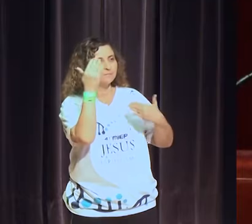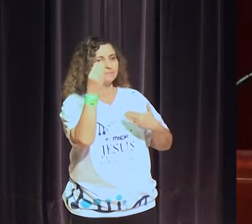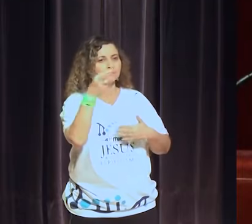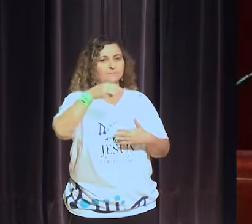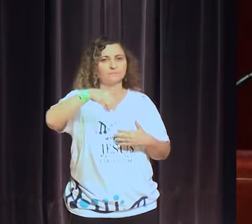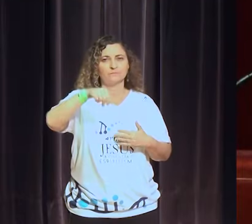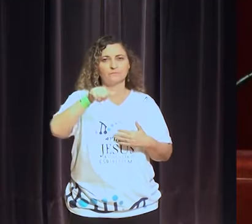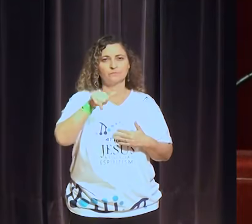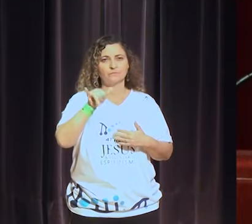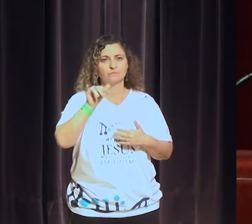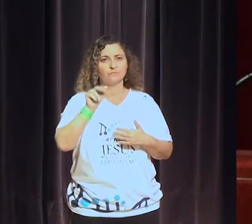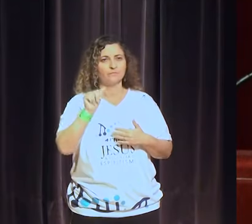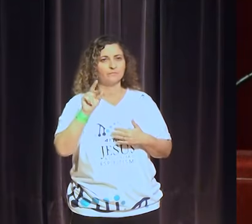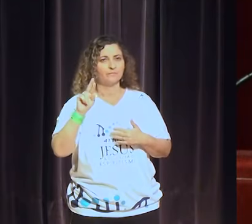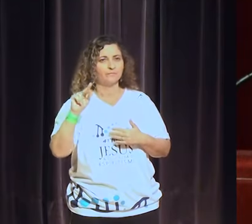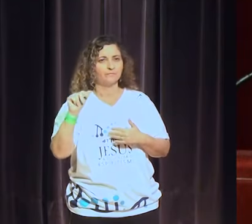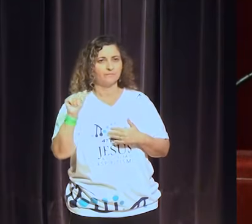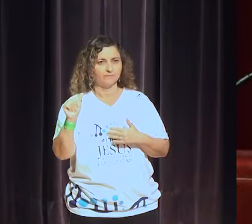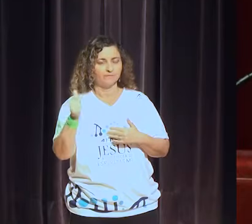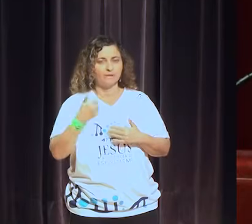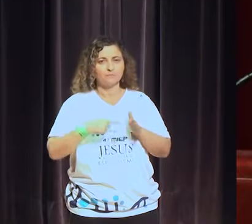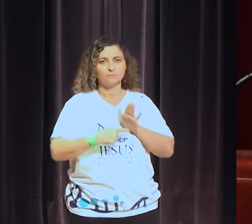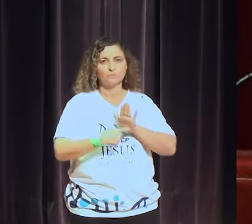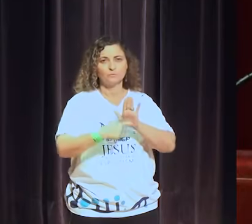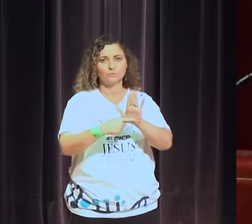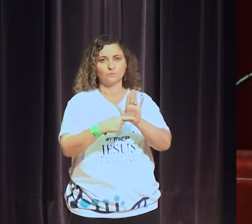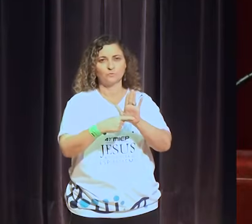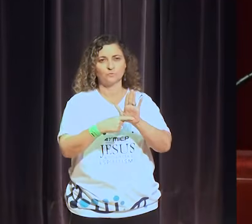que fez a apresentação da arte.